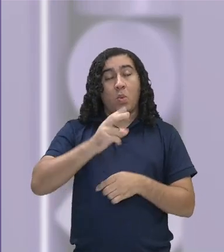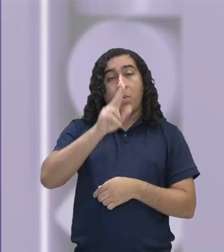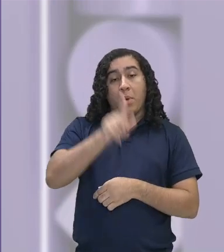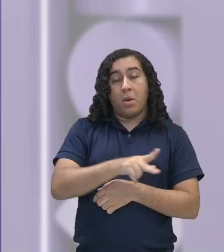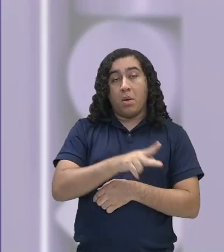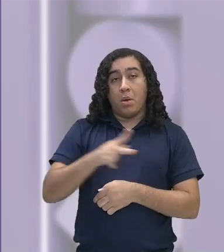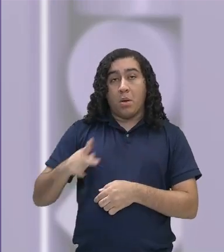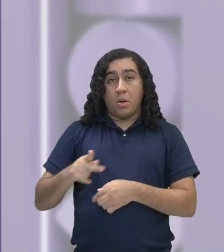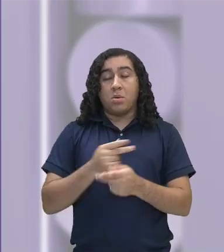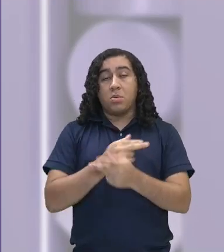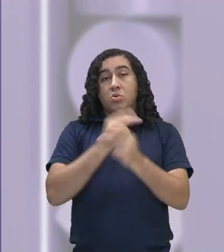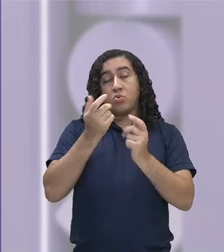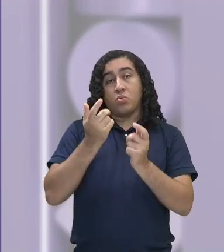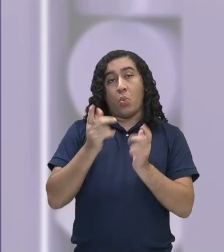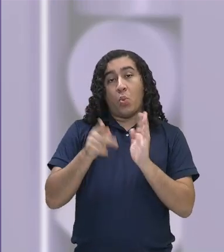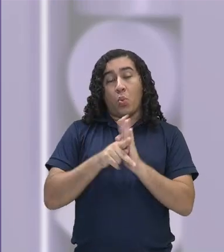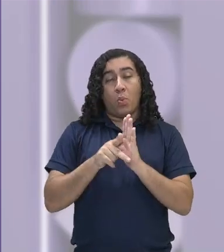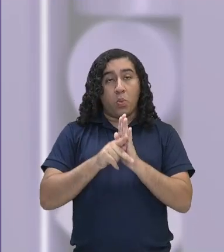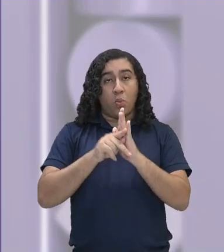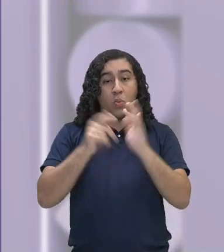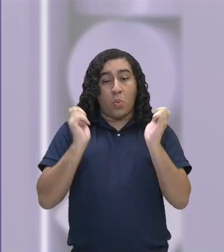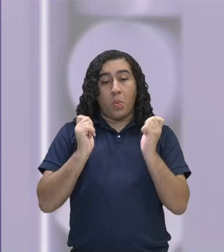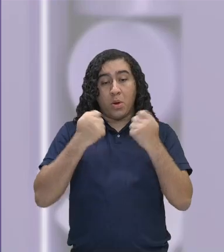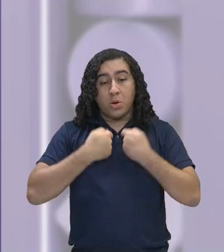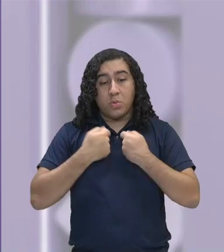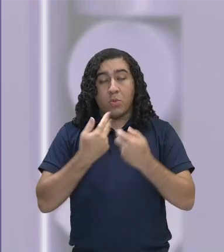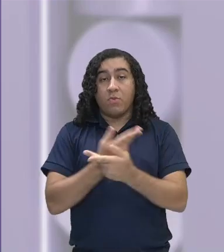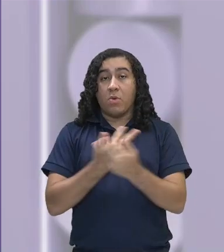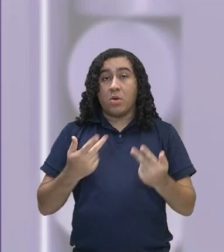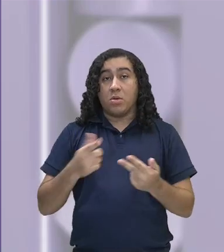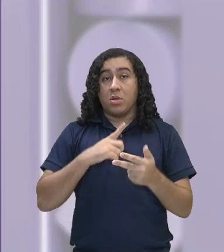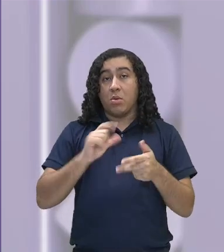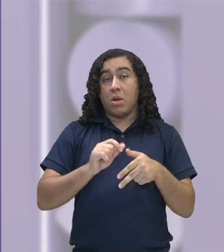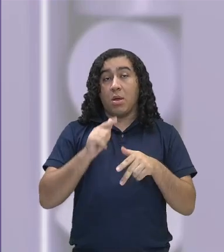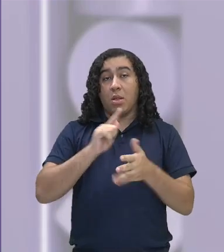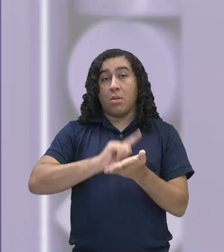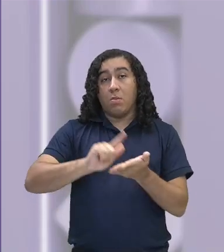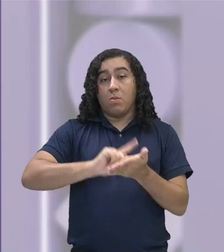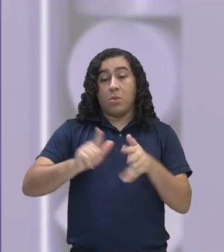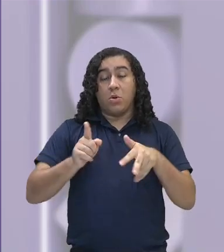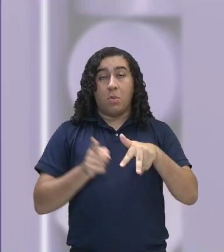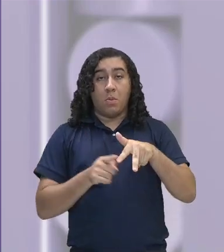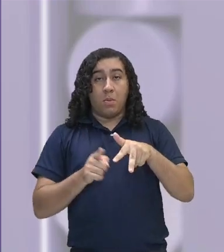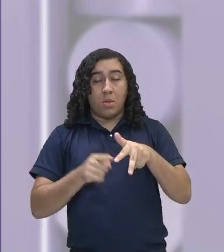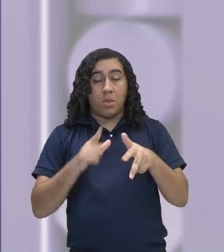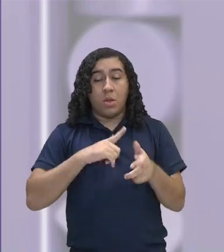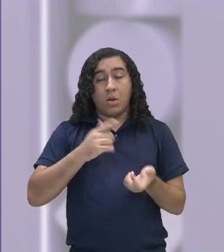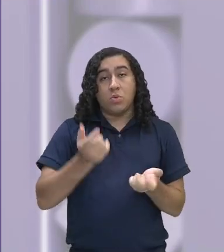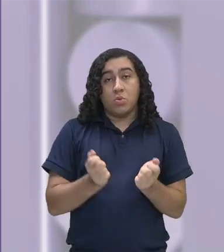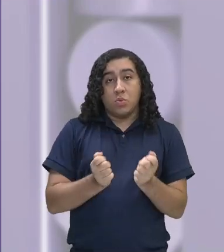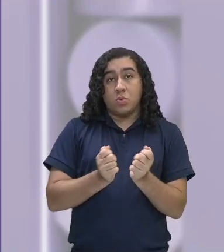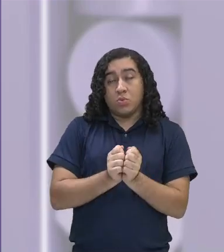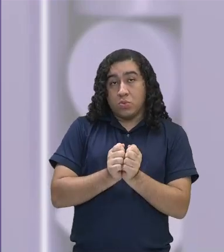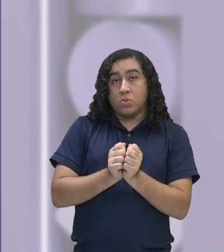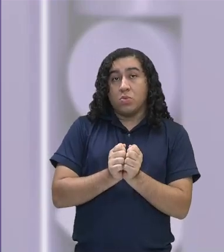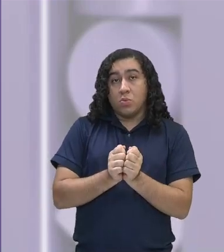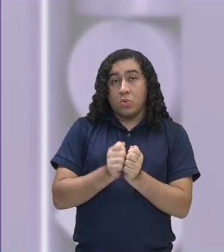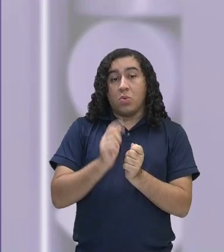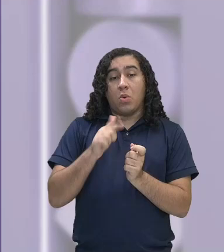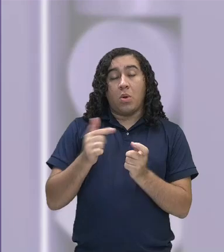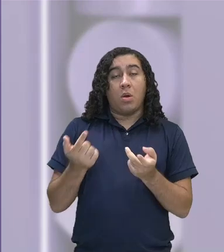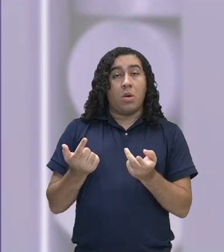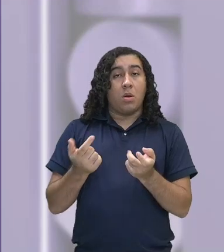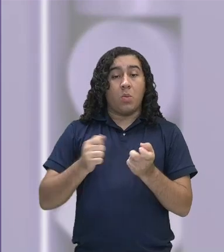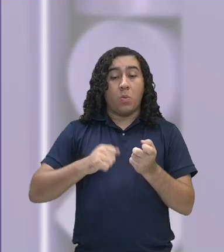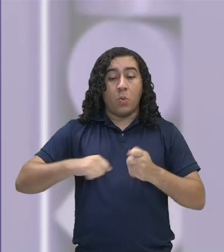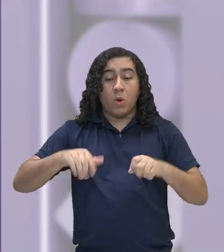apóstolo, lavando os pés de alguns membros da comunidade, repetindo, né, o rito tem essa